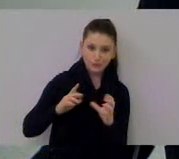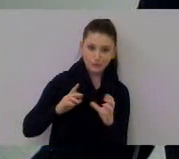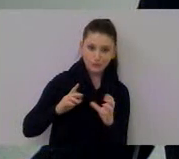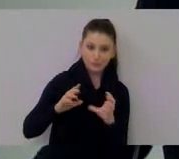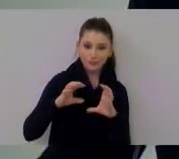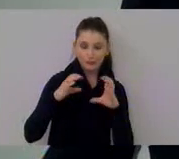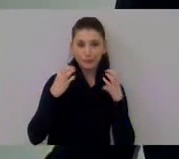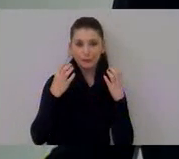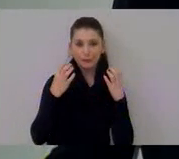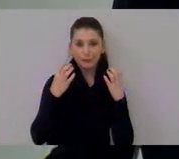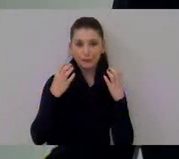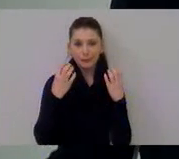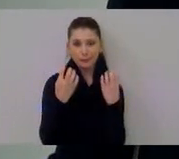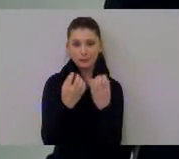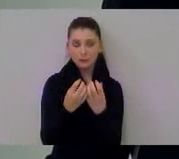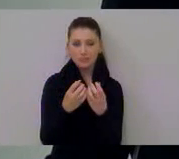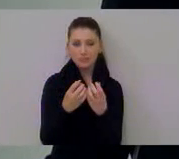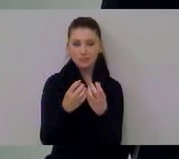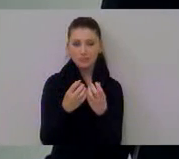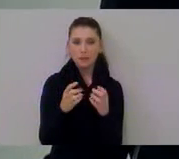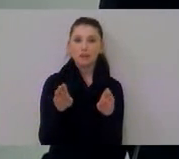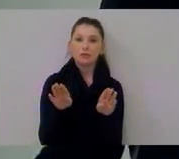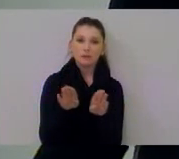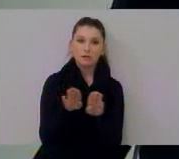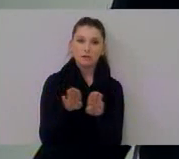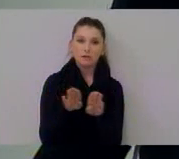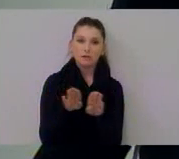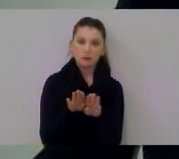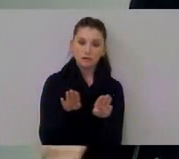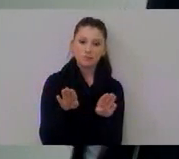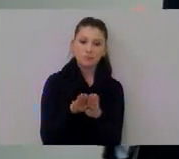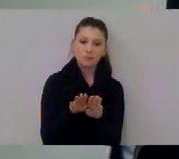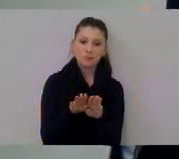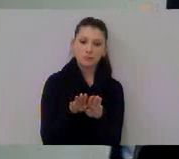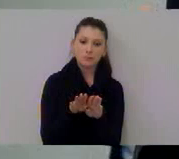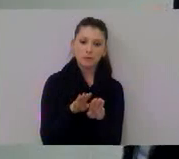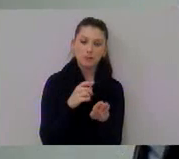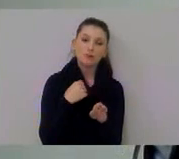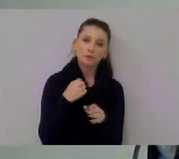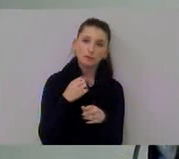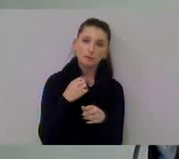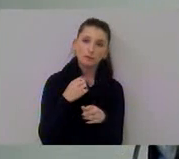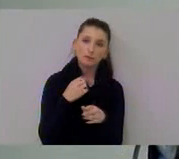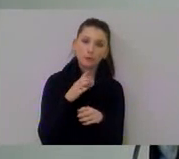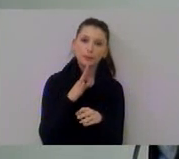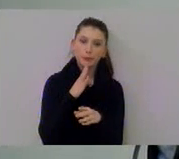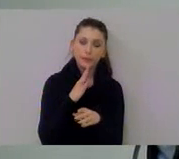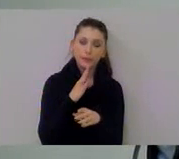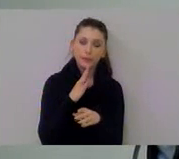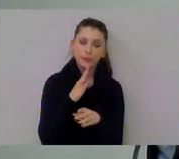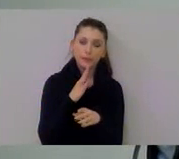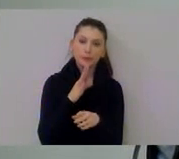que vocês têm. E também sou cristão.